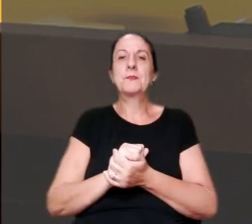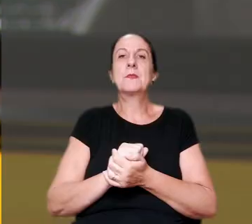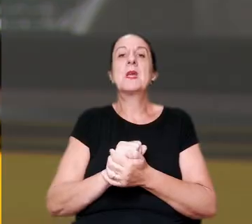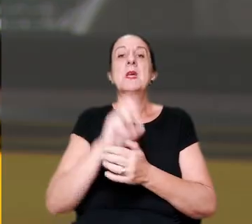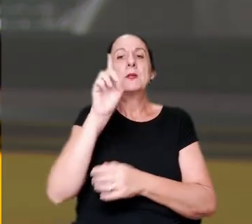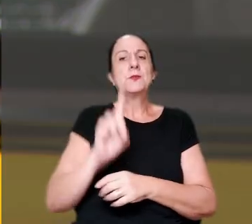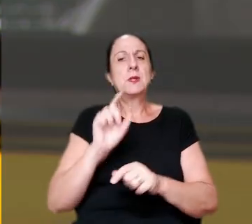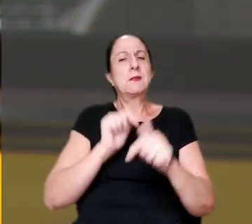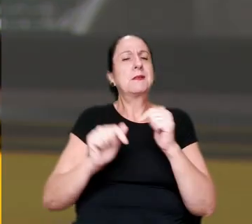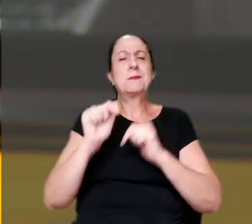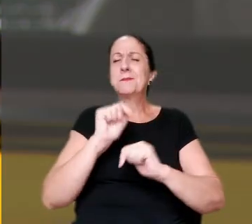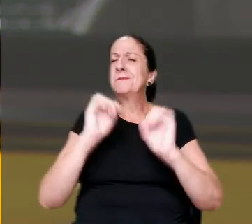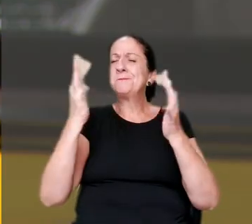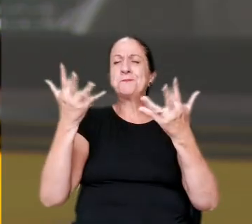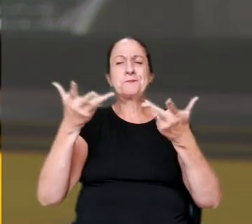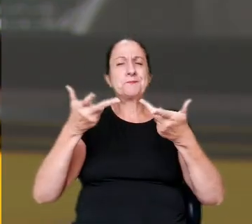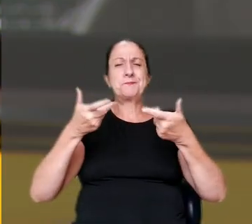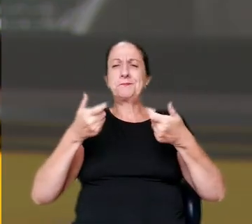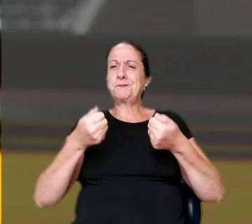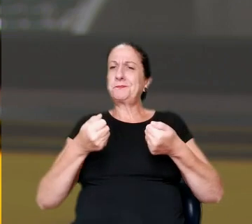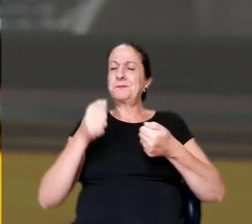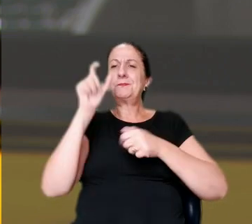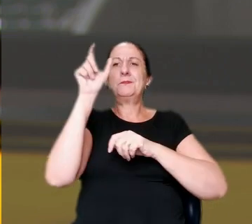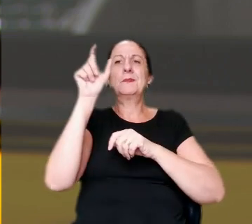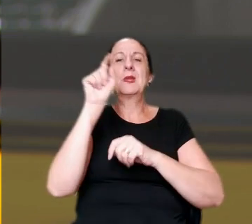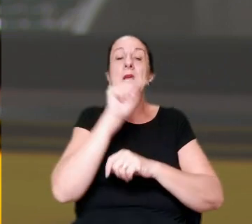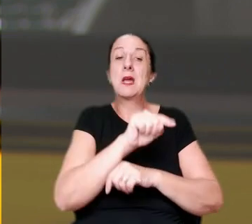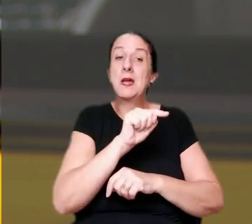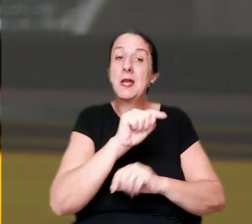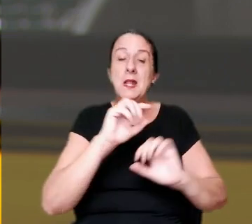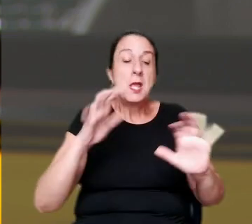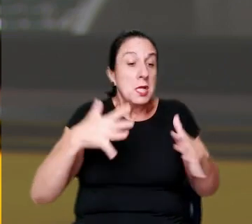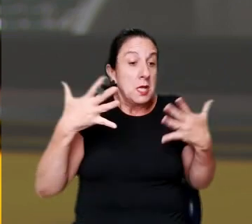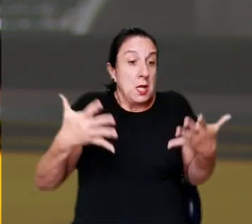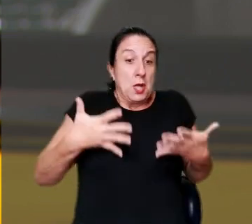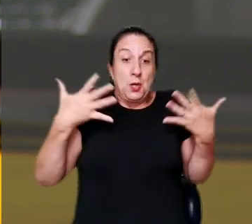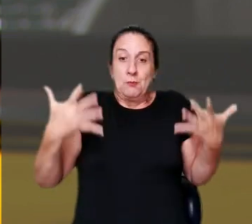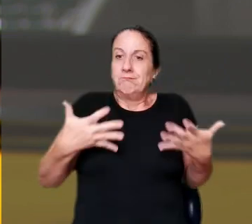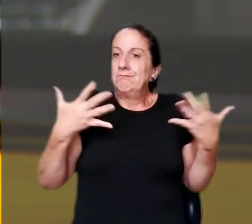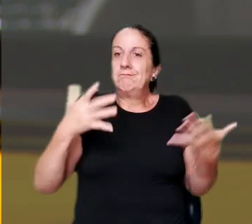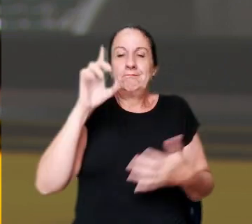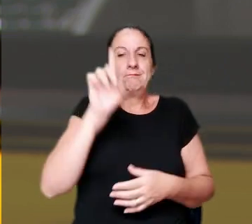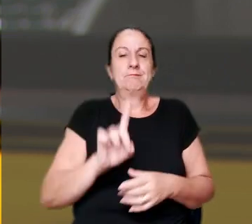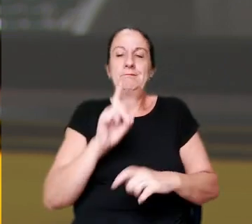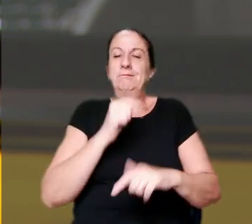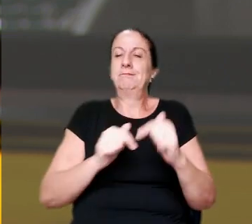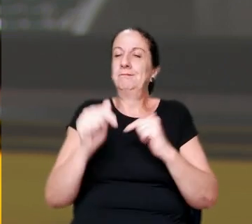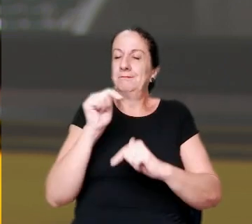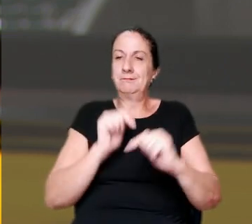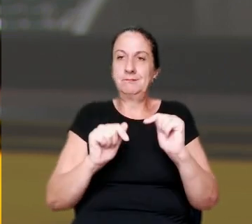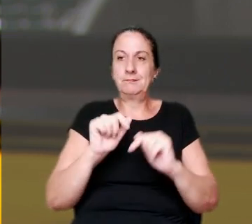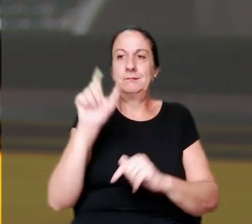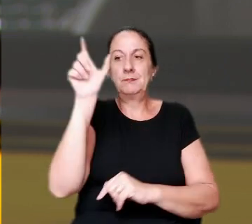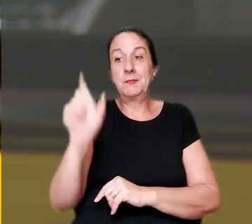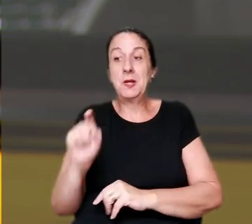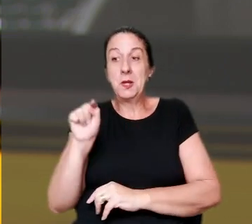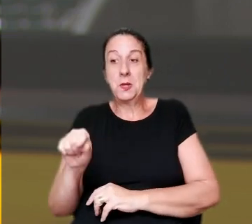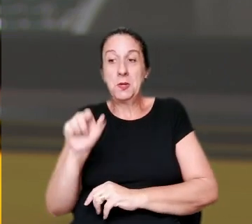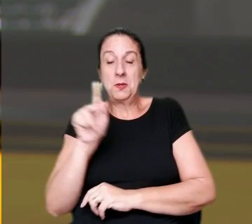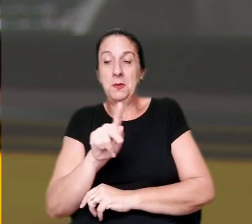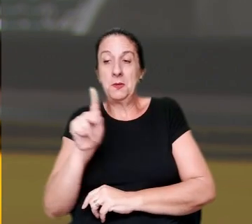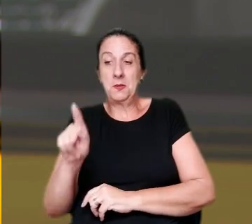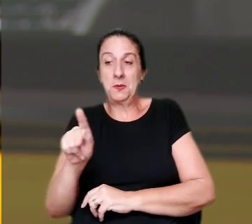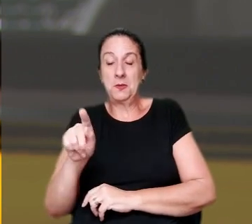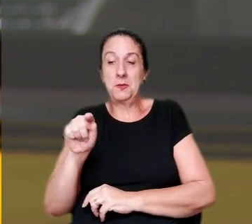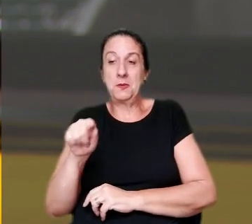coisas. Mas o direito do trabalho era uma coisa extraordinária. O professor José Martins Catarino vibrava com o direito do trabalho. Né?